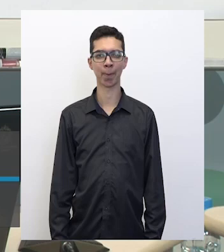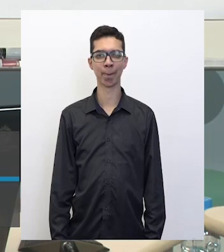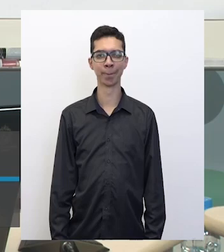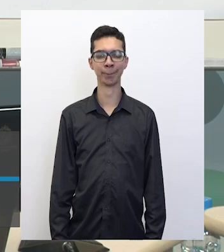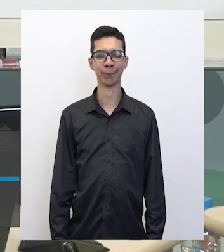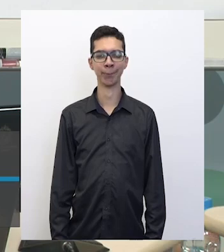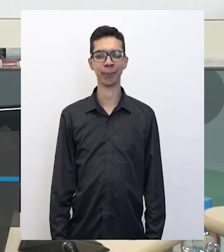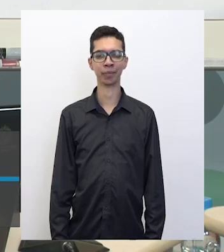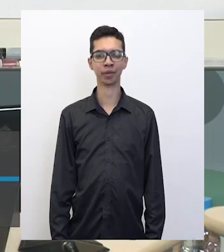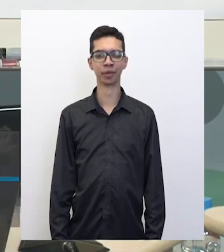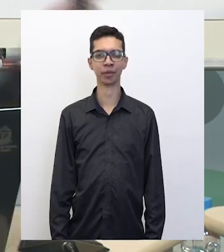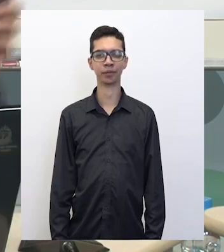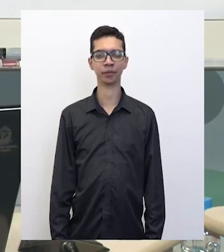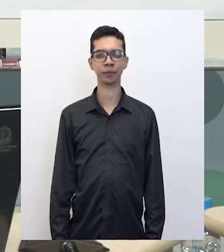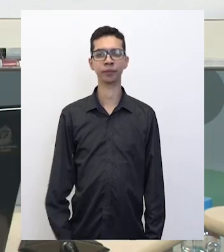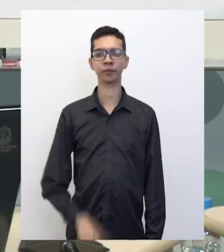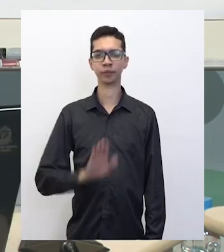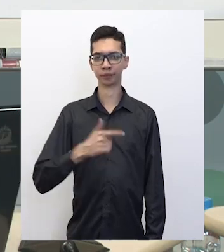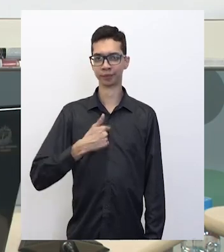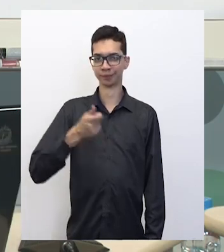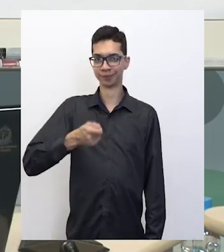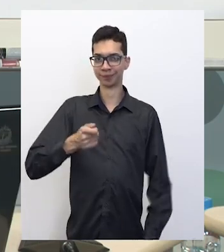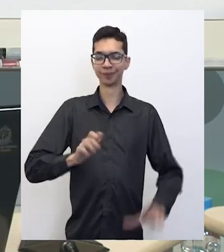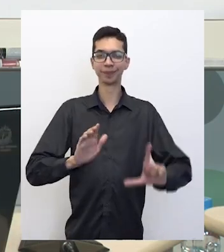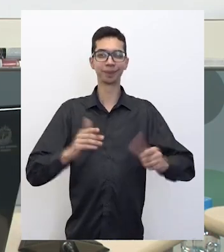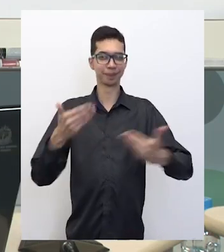Habilidade, deixa eu passar aqui, tá.